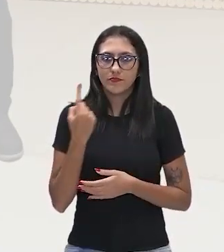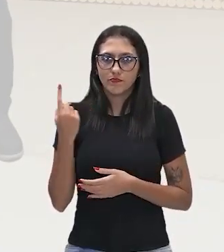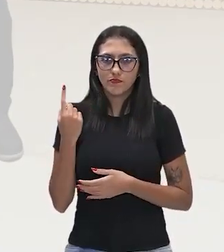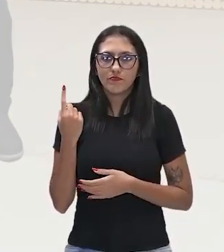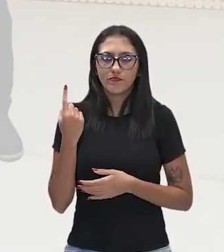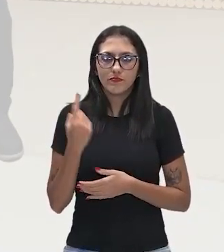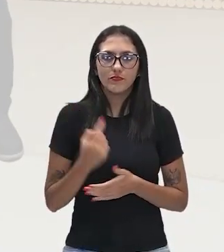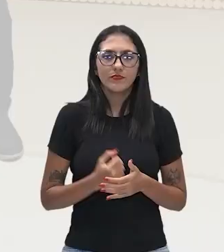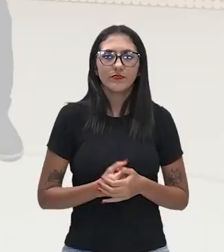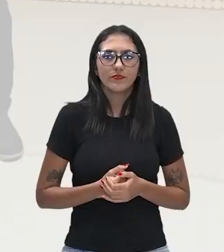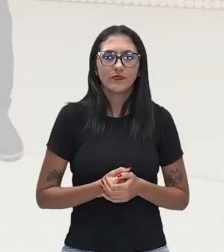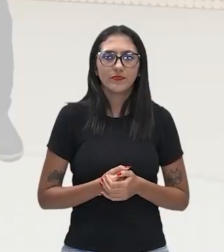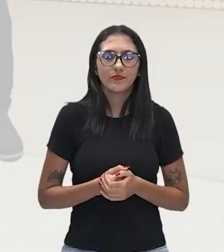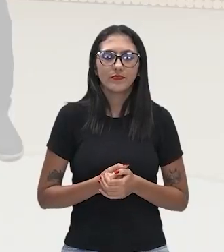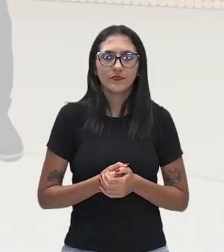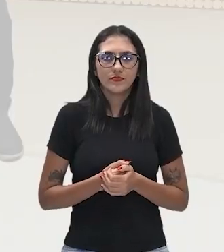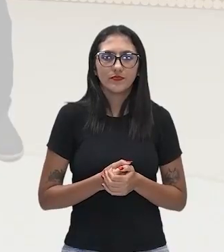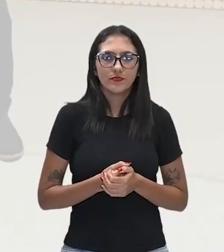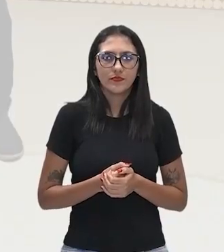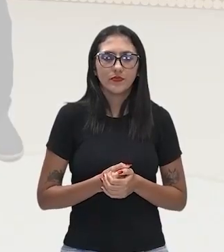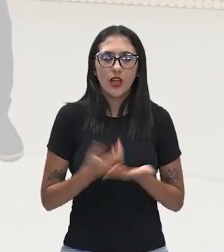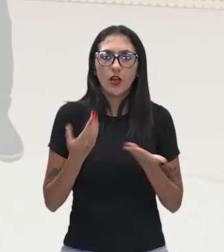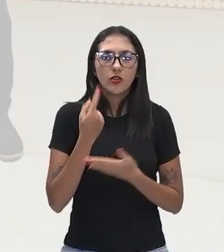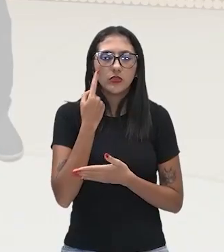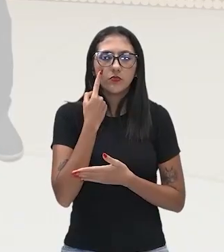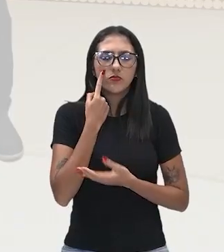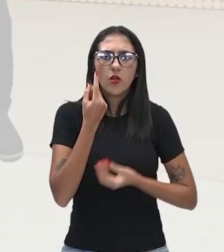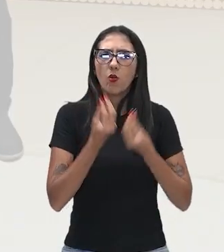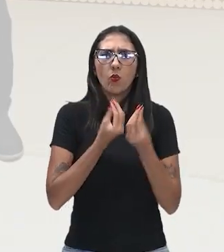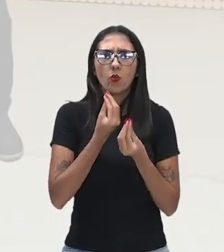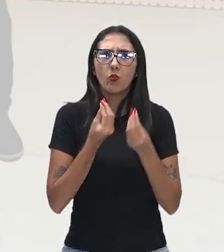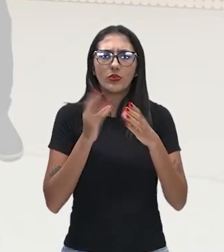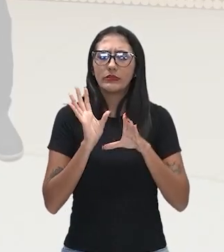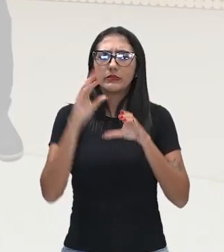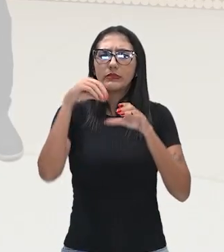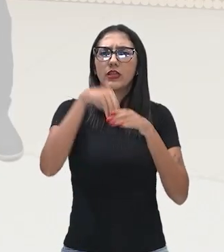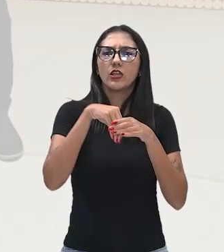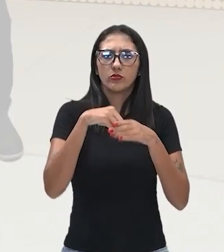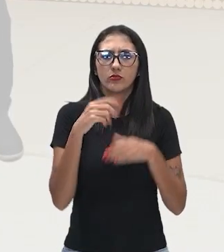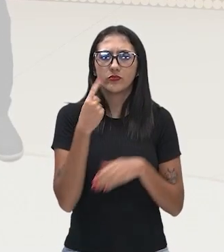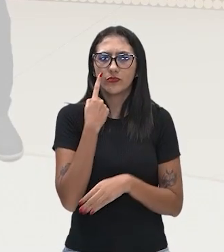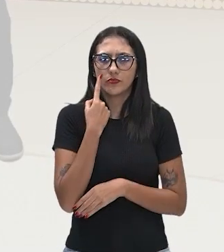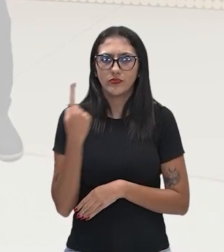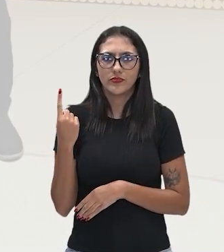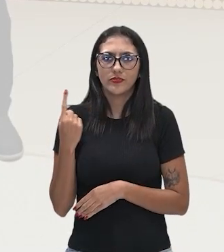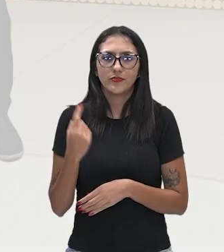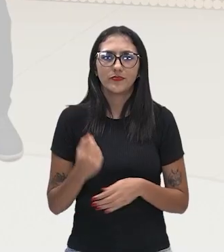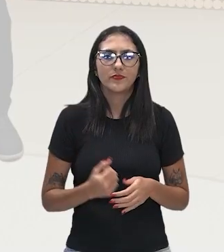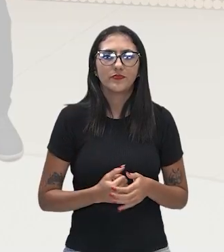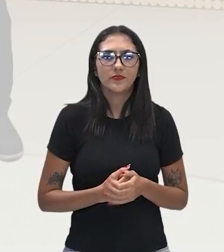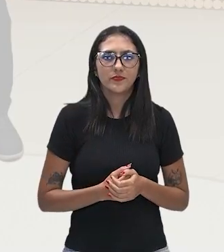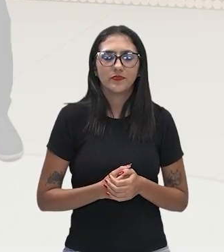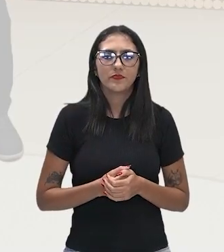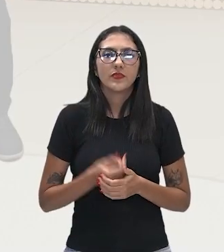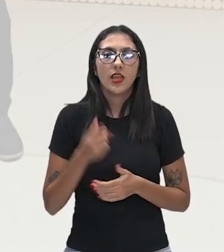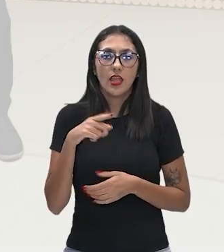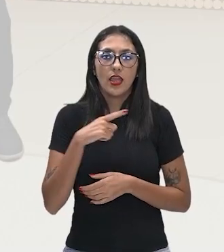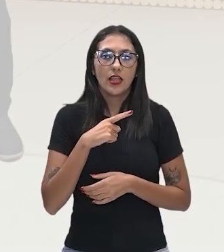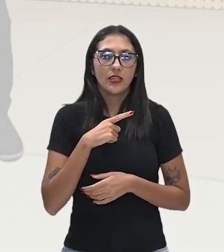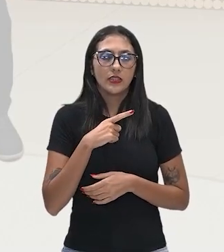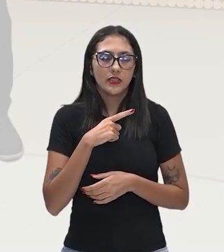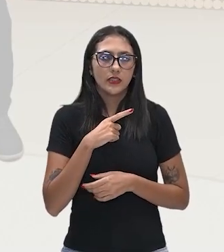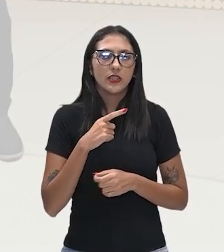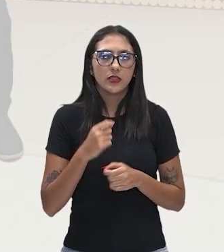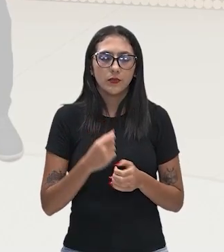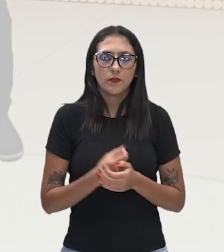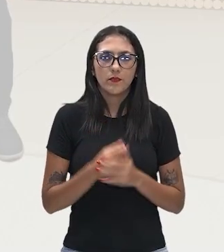atômica, pessoal, e nós vamos ver o funcionamento dessa bomba atômica, tá? Olha só, ele vai ali causar